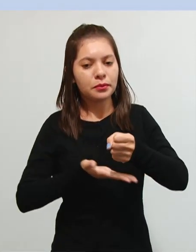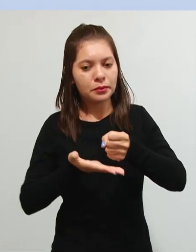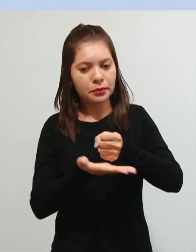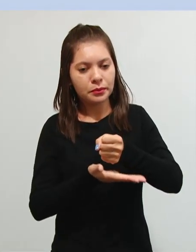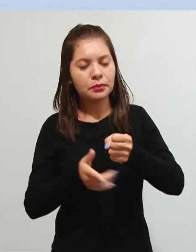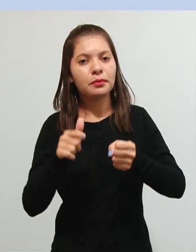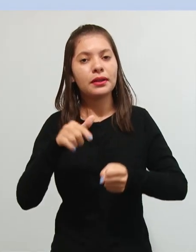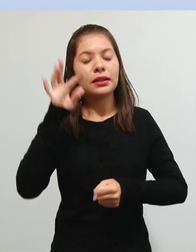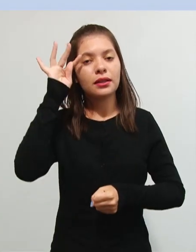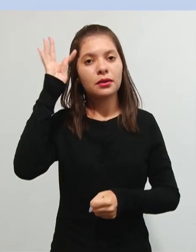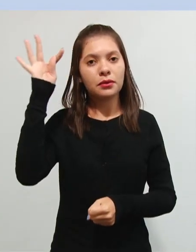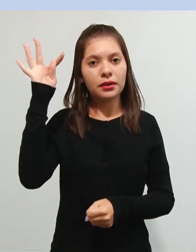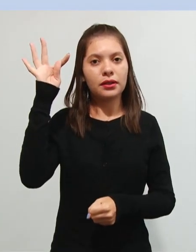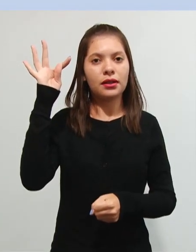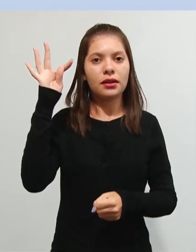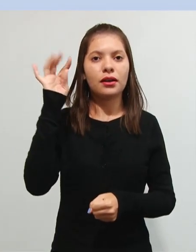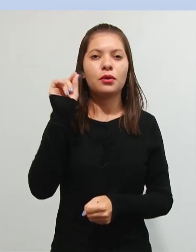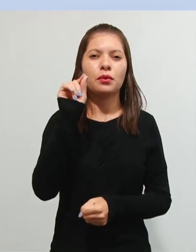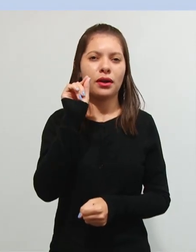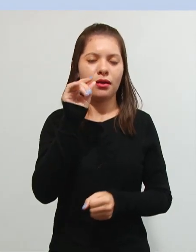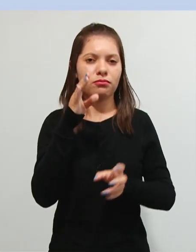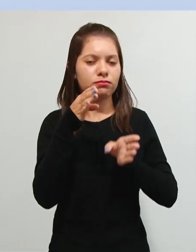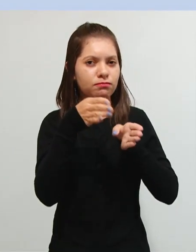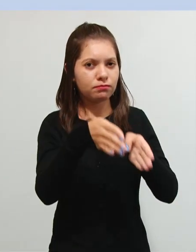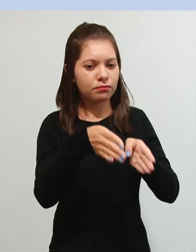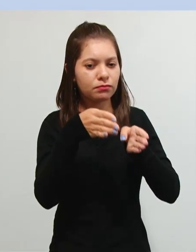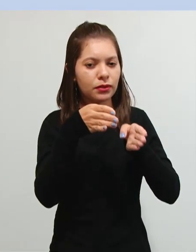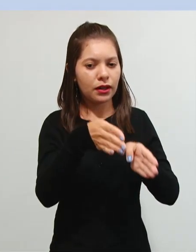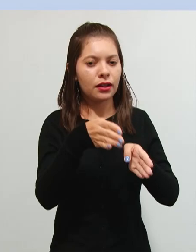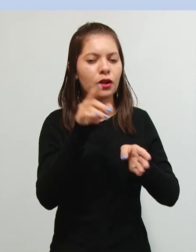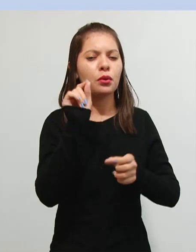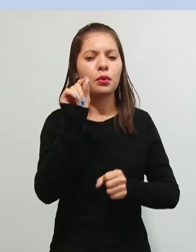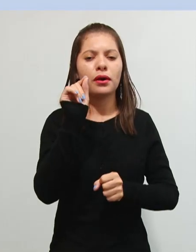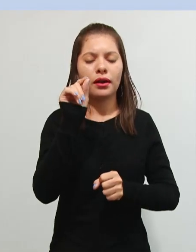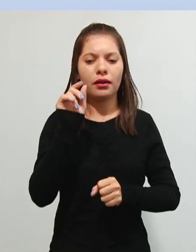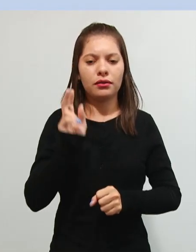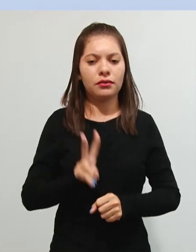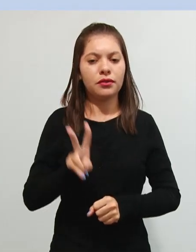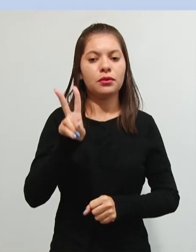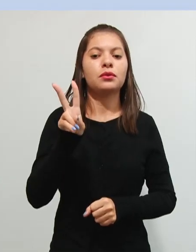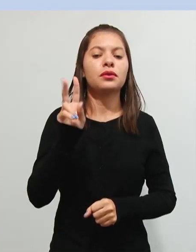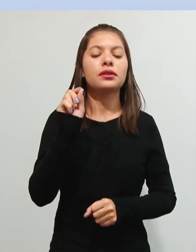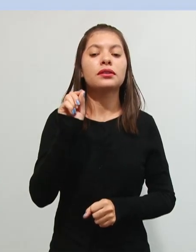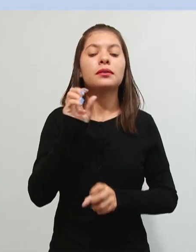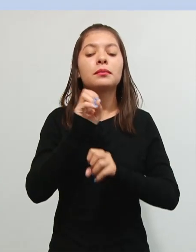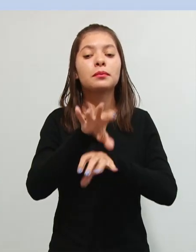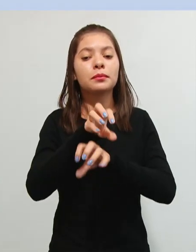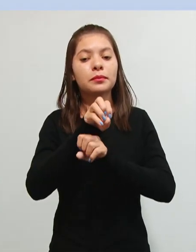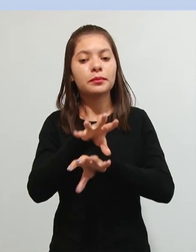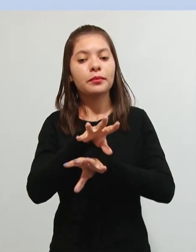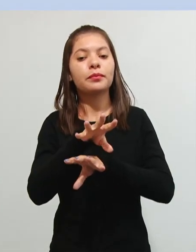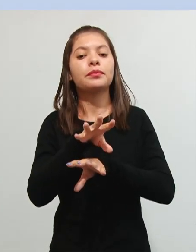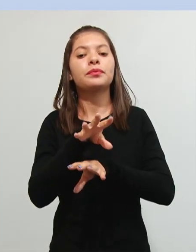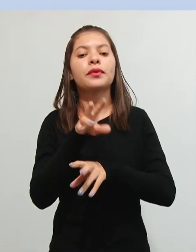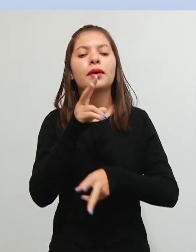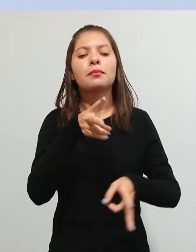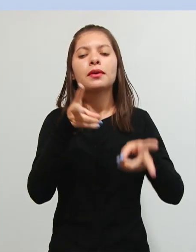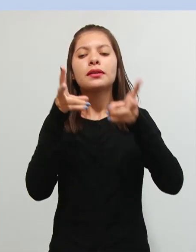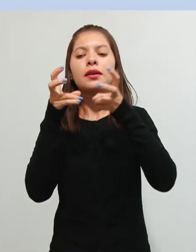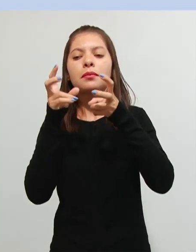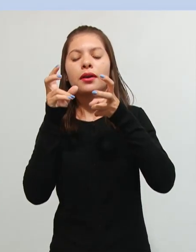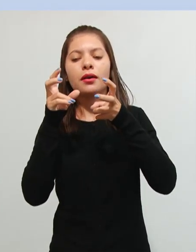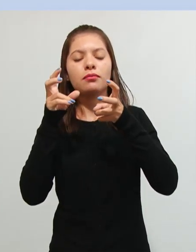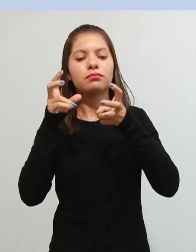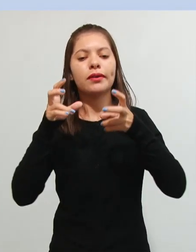desta teoria, elas estão centradas em valores que são válidos à educação e visam despertar